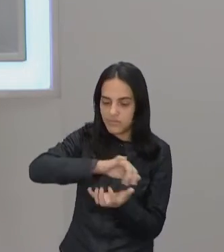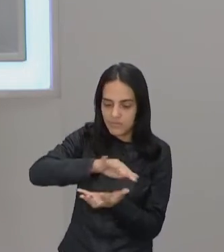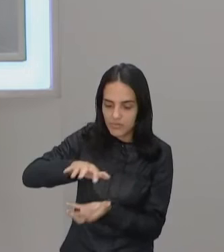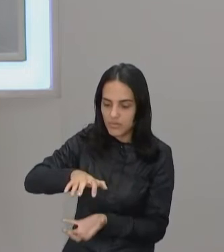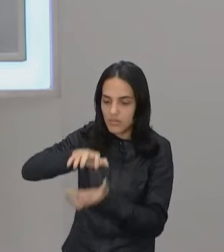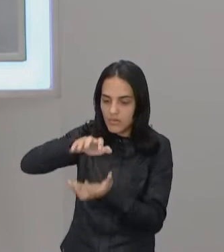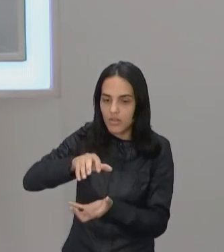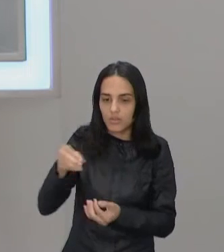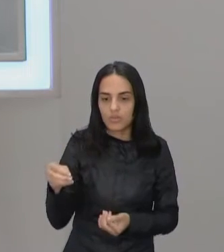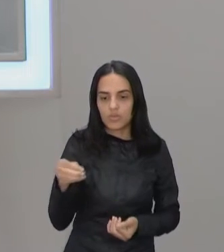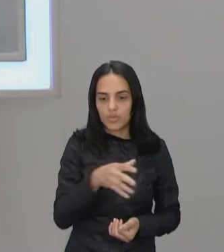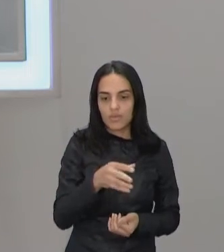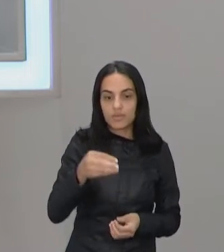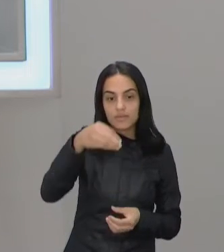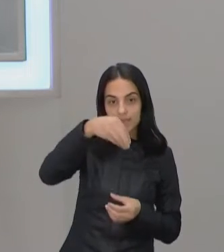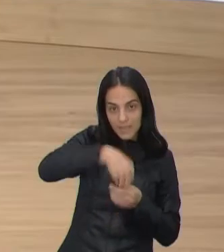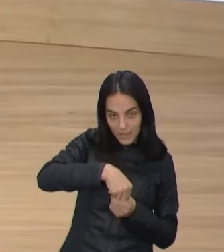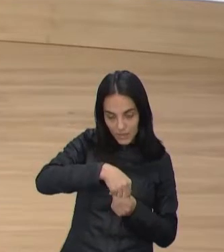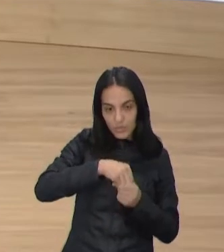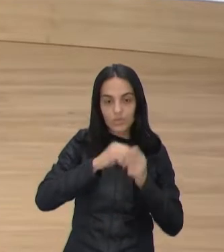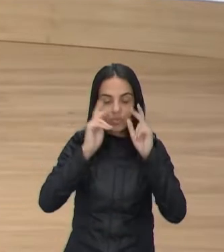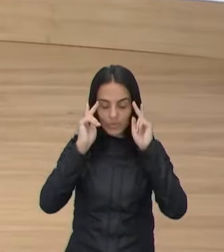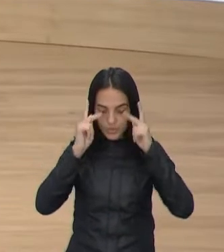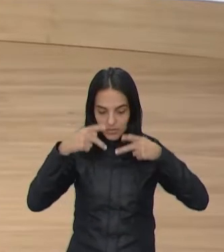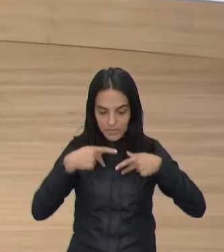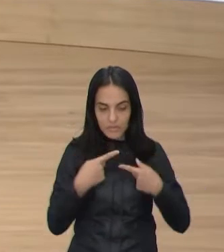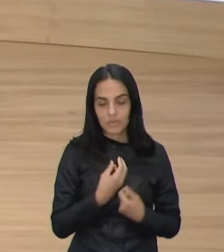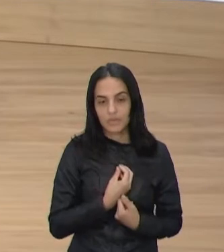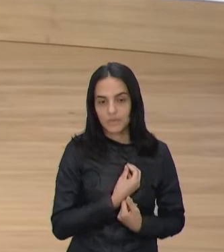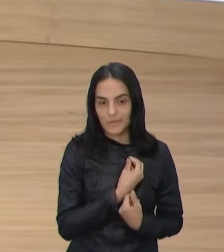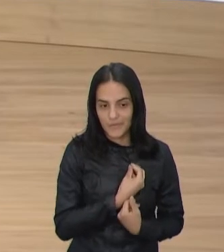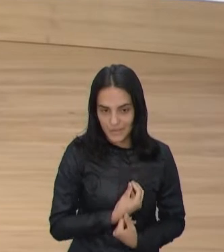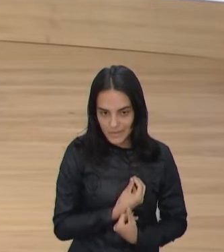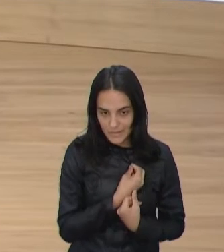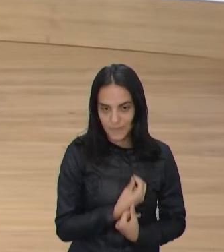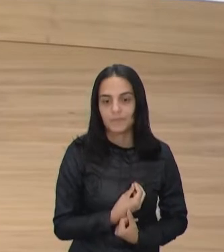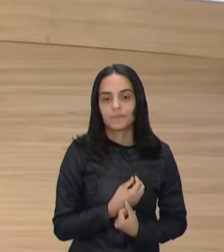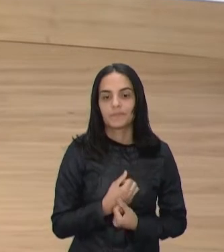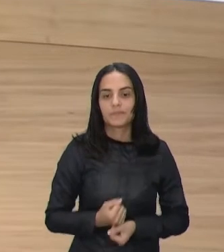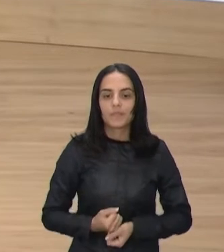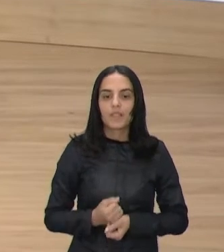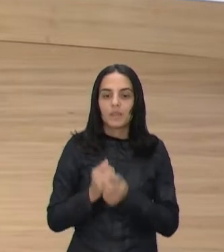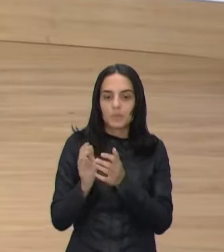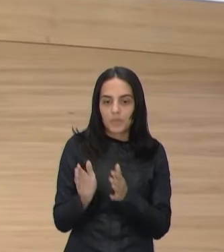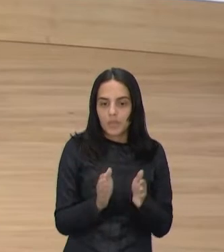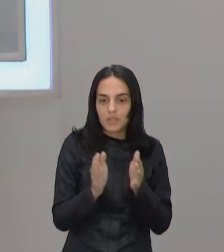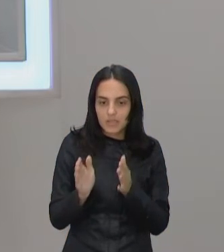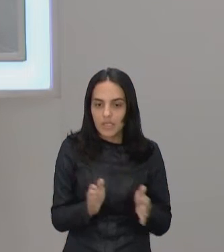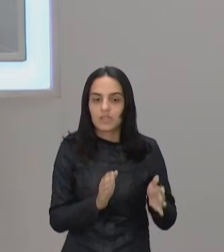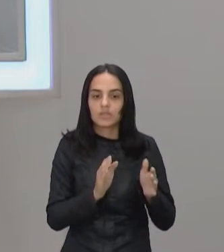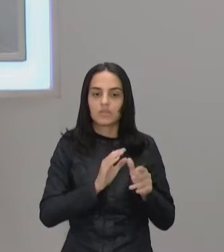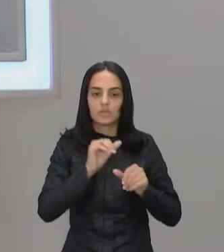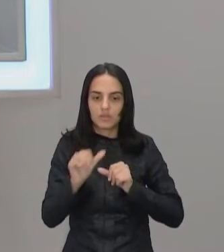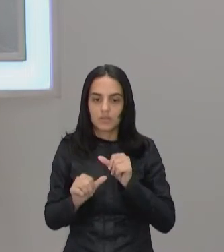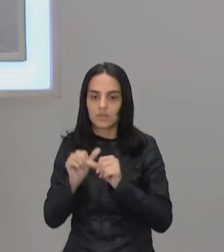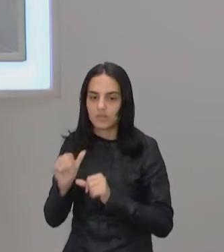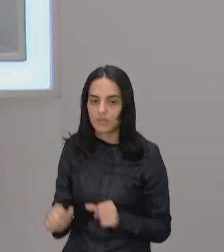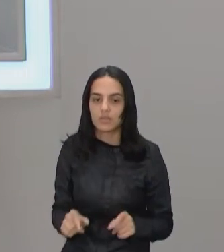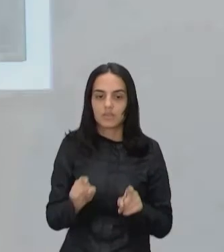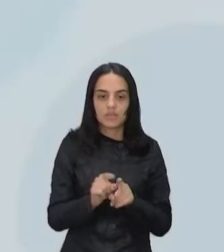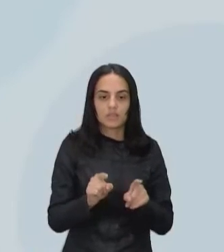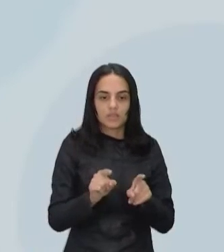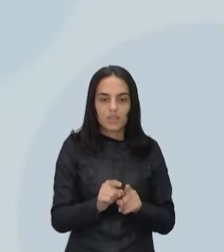nutrientes dentro dos seres vivos. Então, a reação de oxirredução, acabei de falar agora, processo de troca simultânea de elétrons. Reação